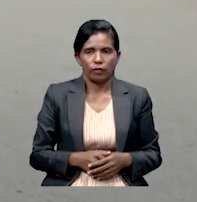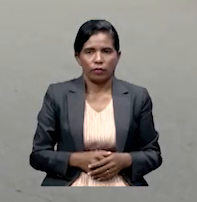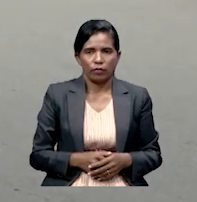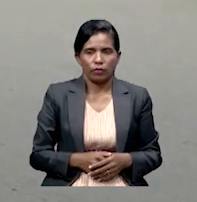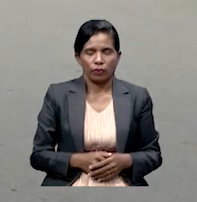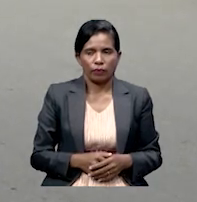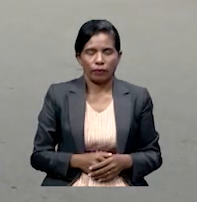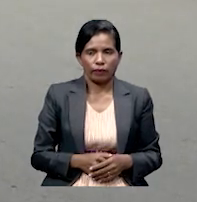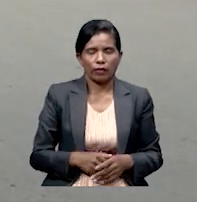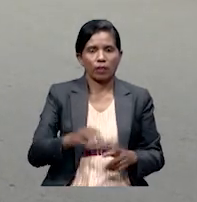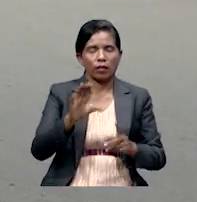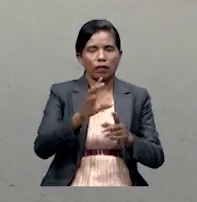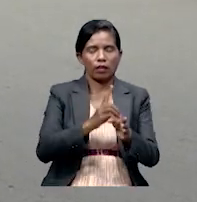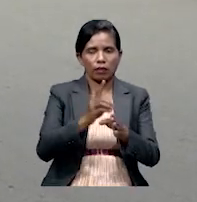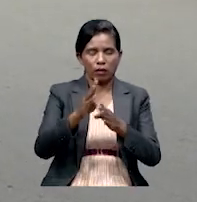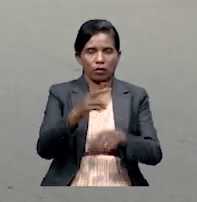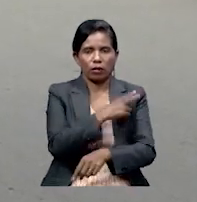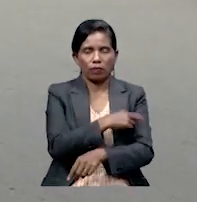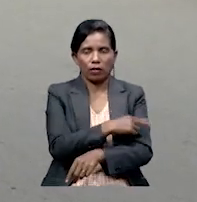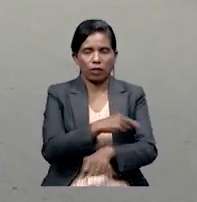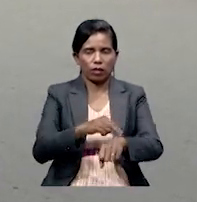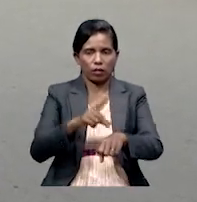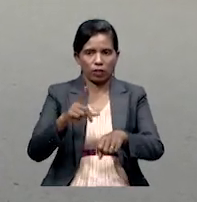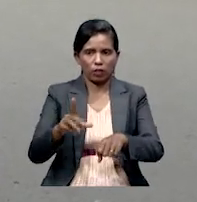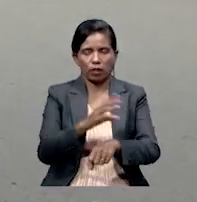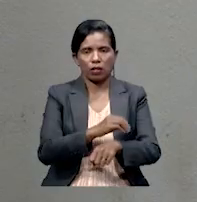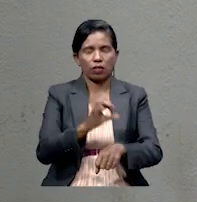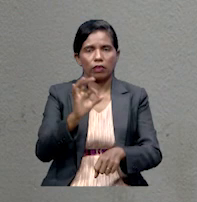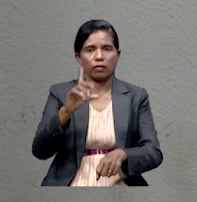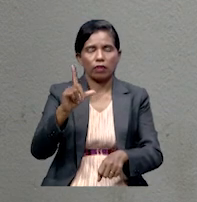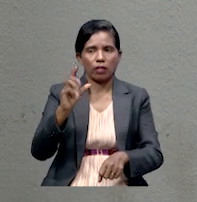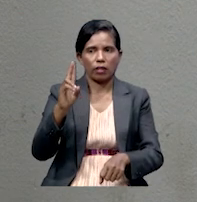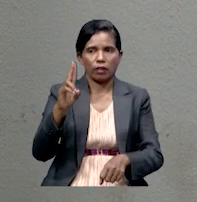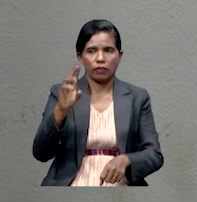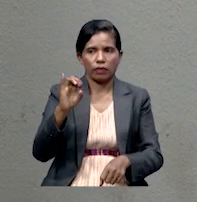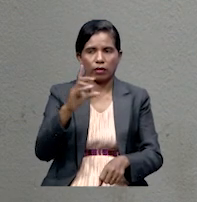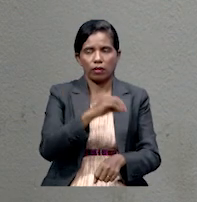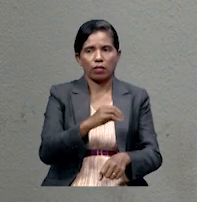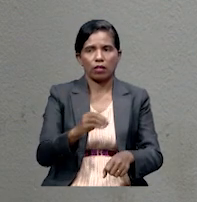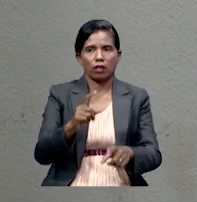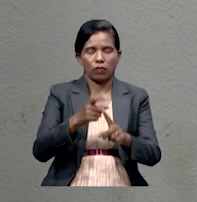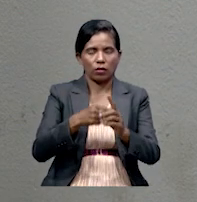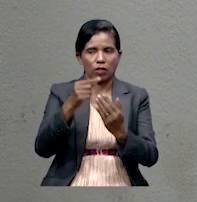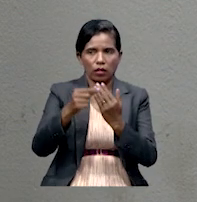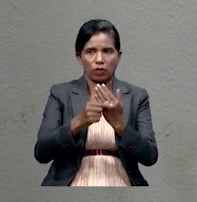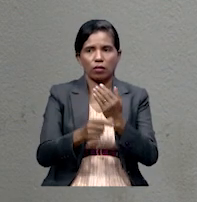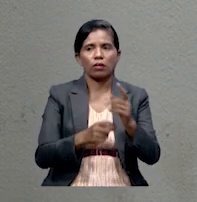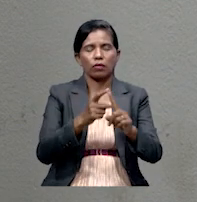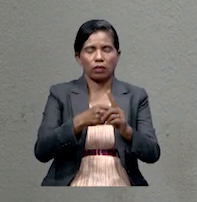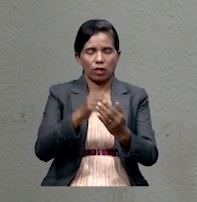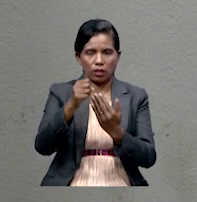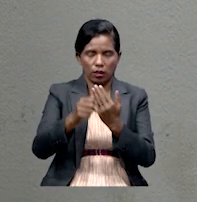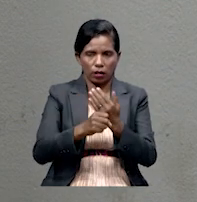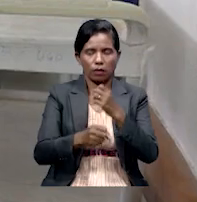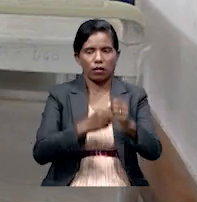Chefe do Departamento de Emergência Hospital Nacional Guido Valadares, Flávio José Boavida, Teten, durante o fulano agosto, to início fulano setembro,